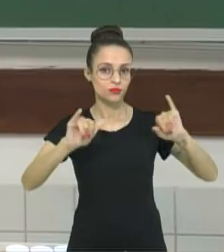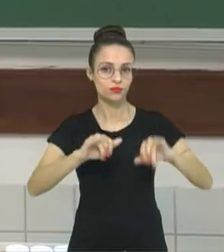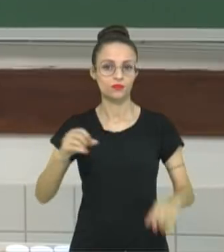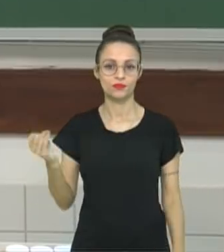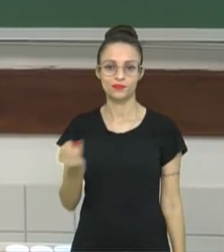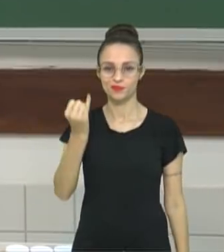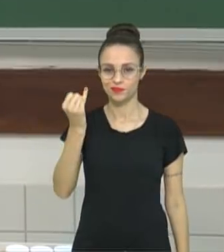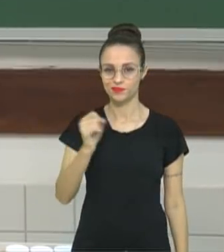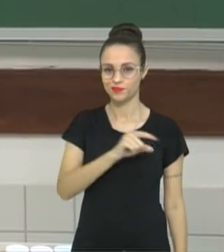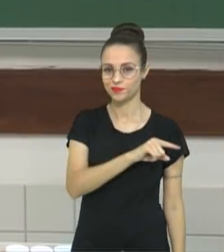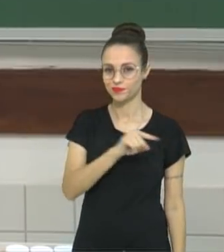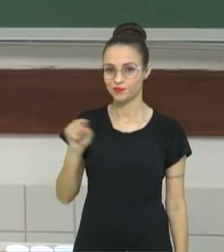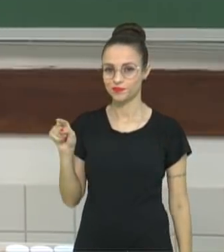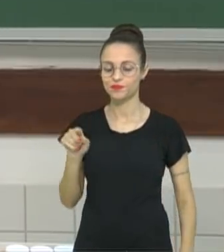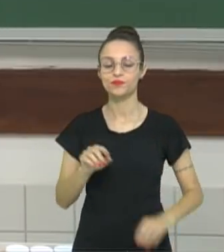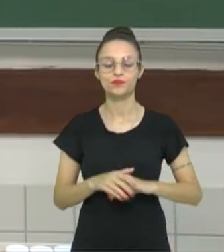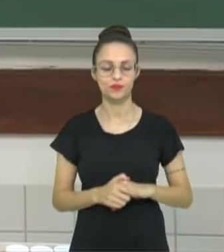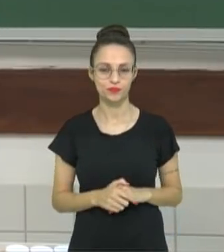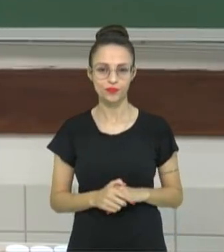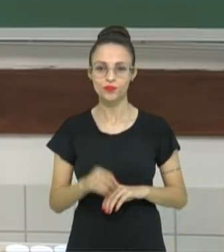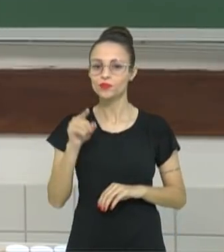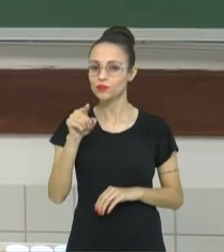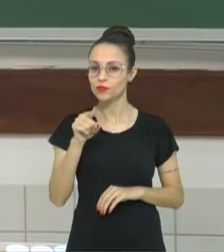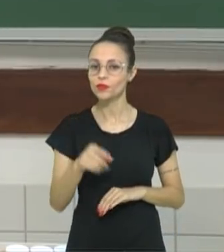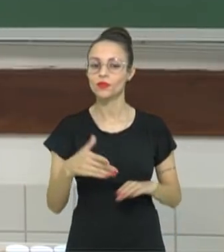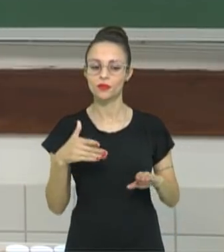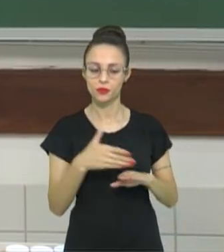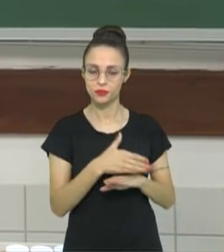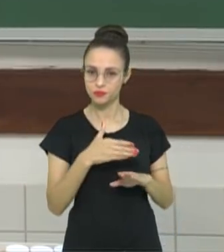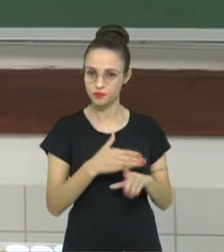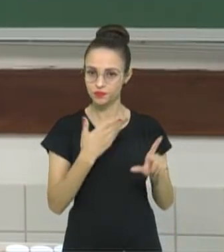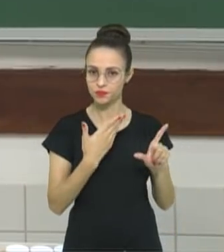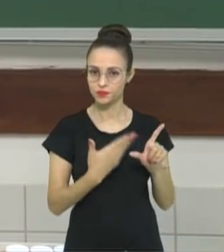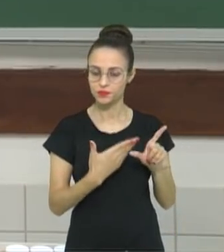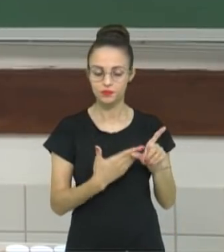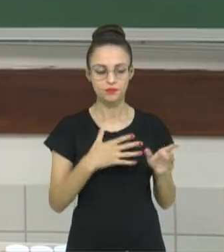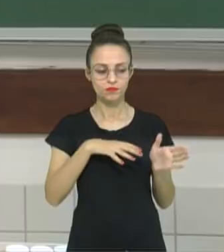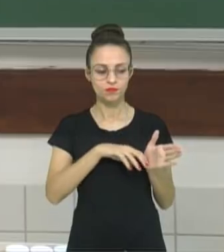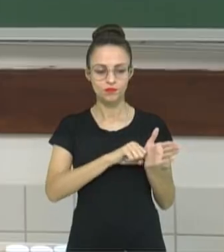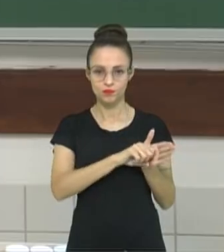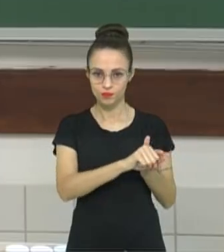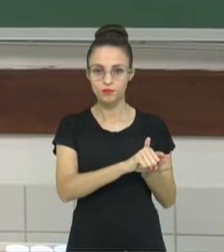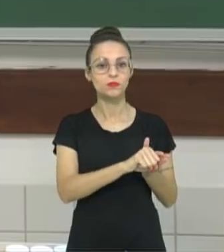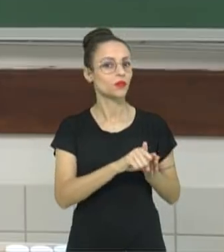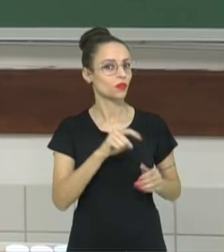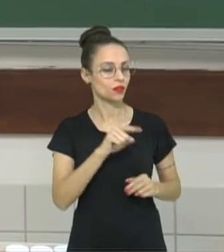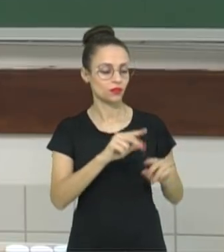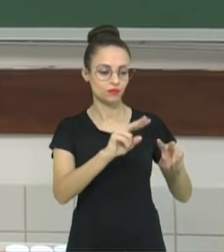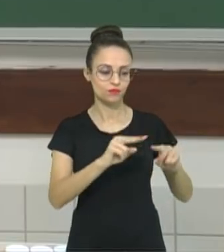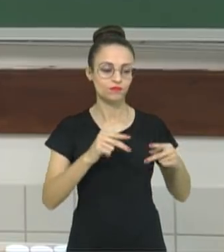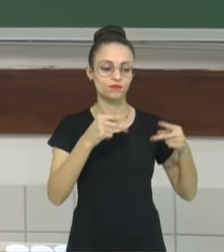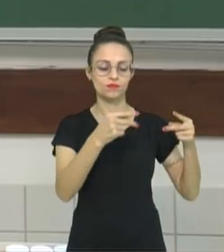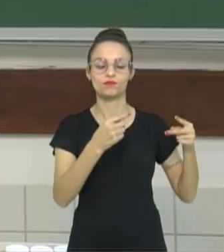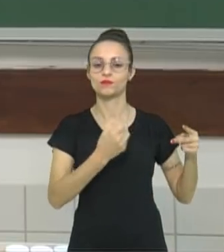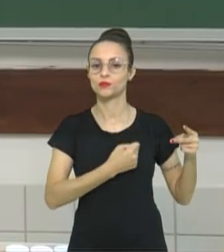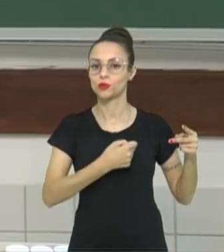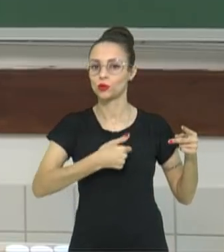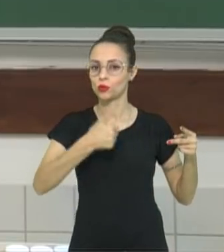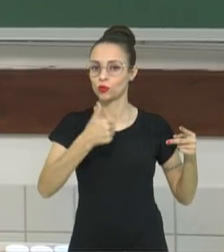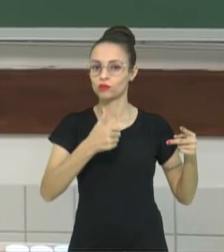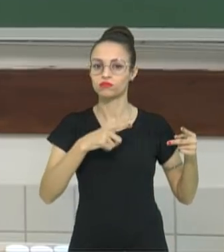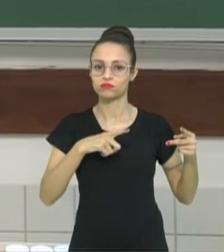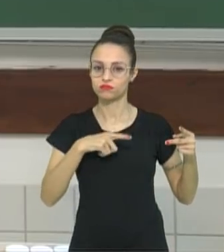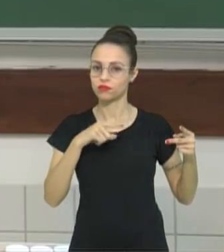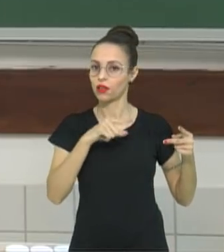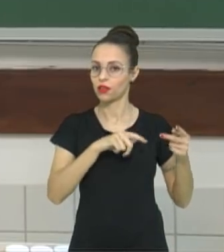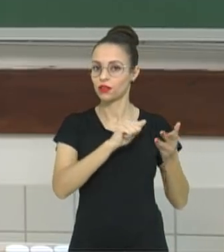importantes para você, né? Você que acessa o Google Classroom, você tem lá a atividade obrigatória no link número 1, você